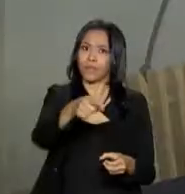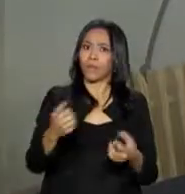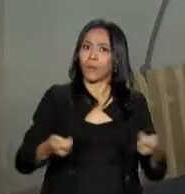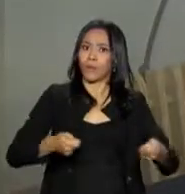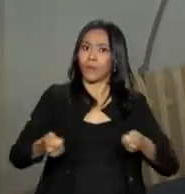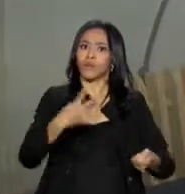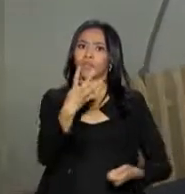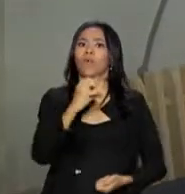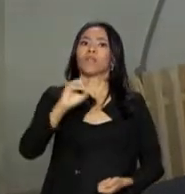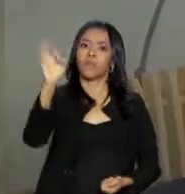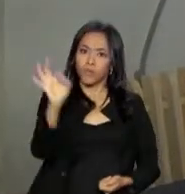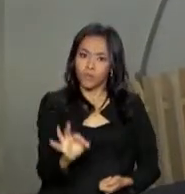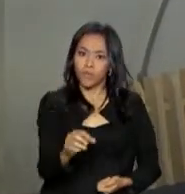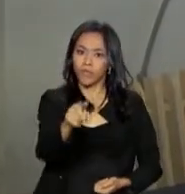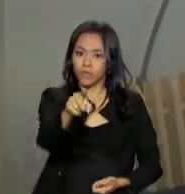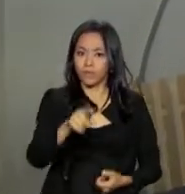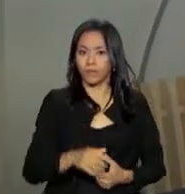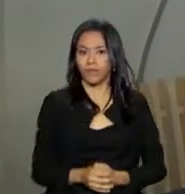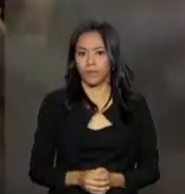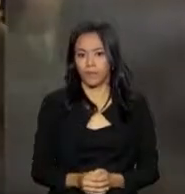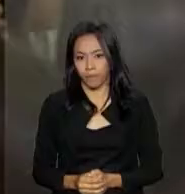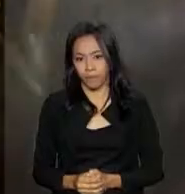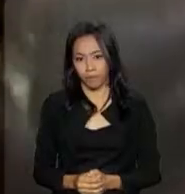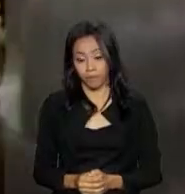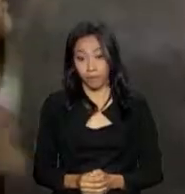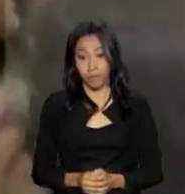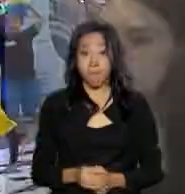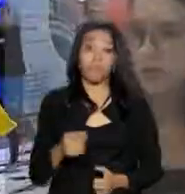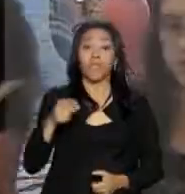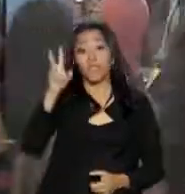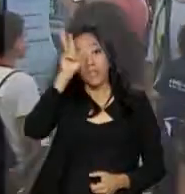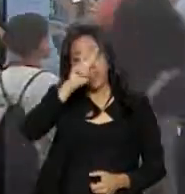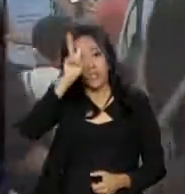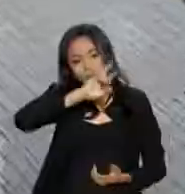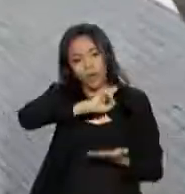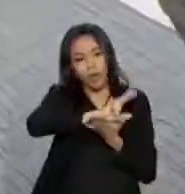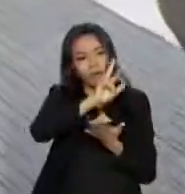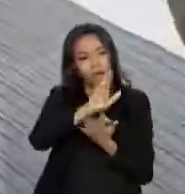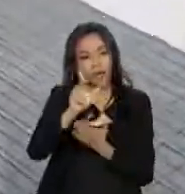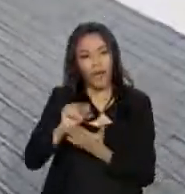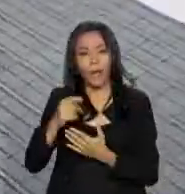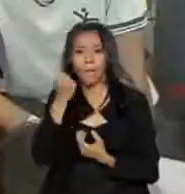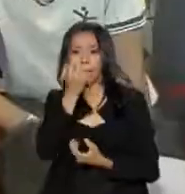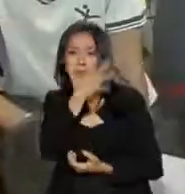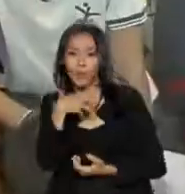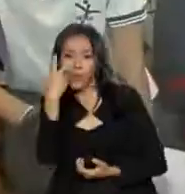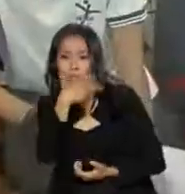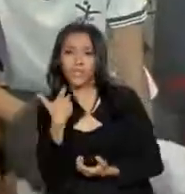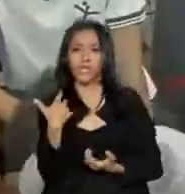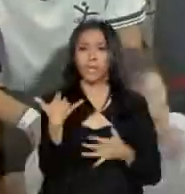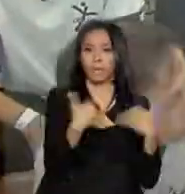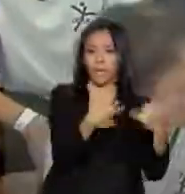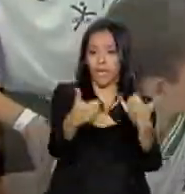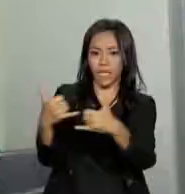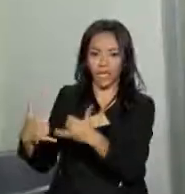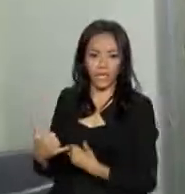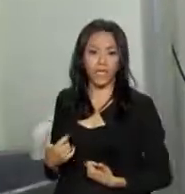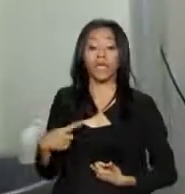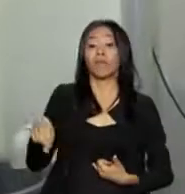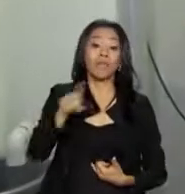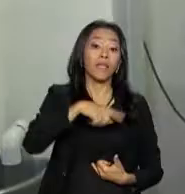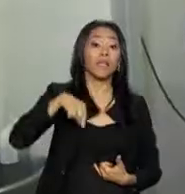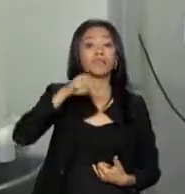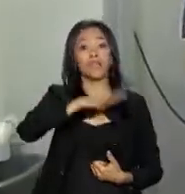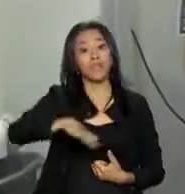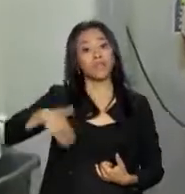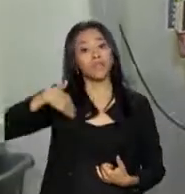mês. É uma economia realmente valiosa. Histórias, músicas e brincadeiras para que as crianças entendam a